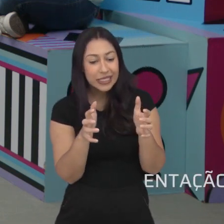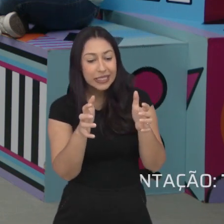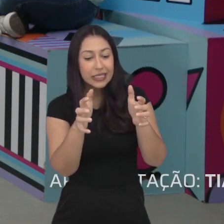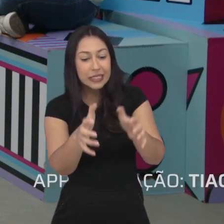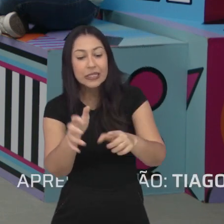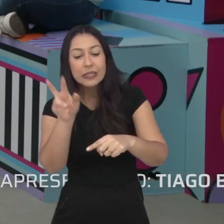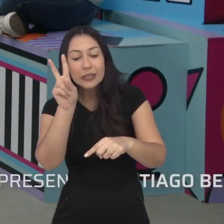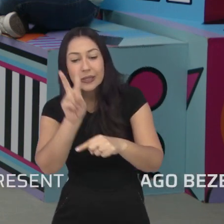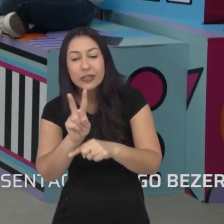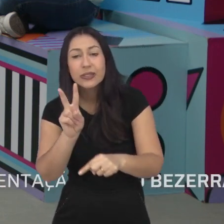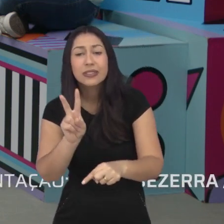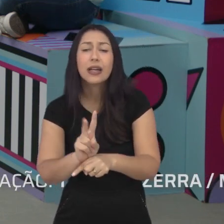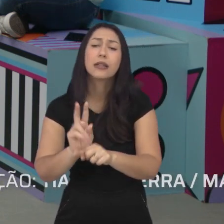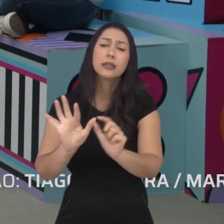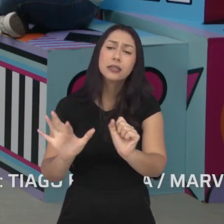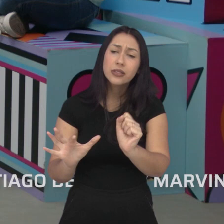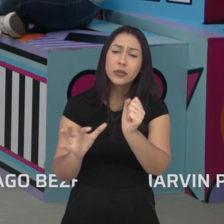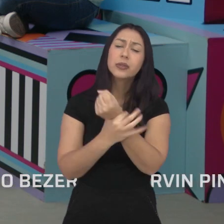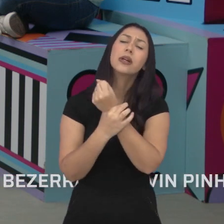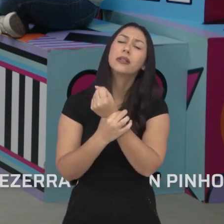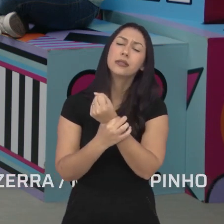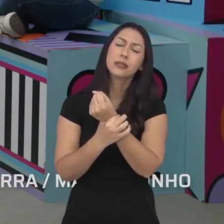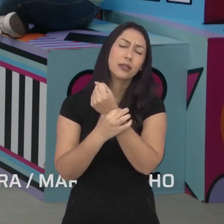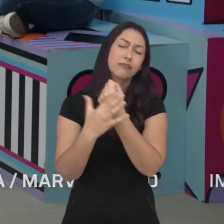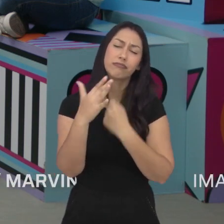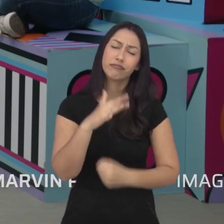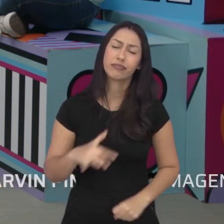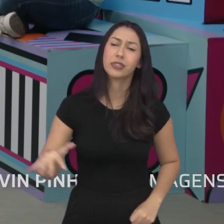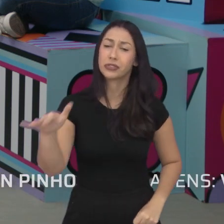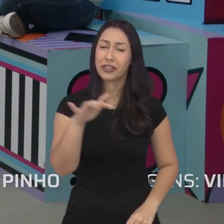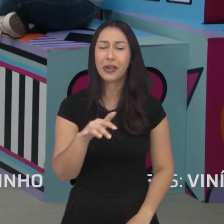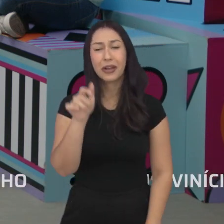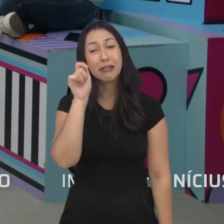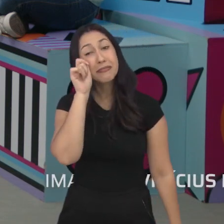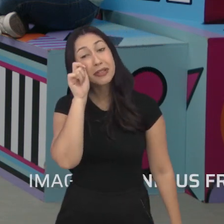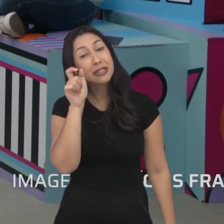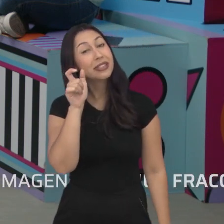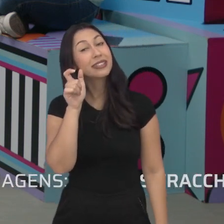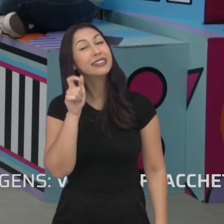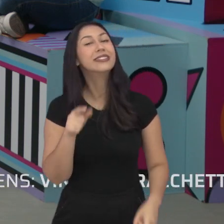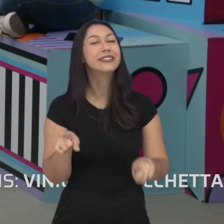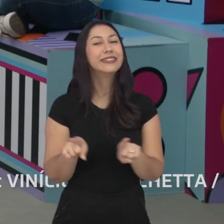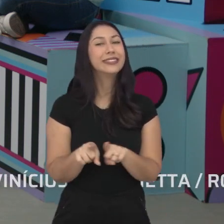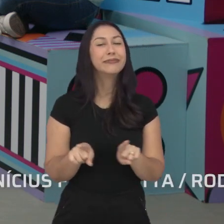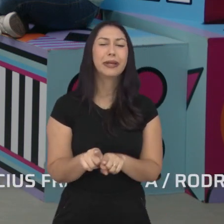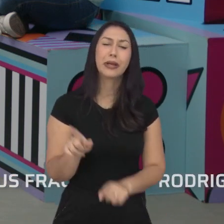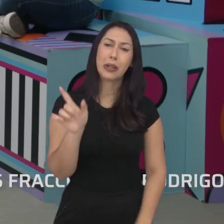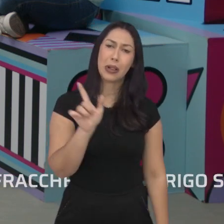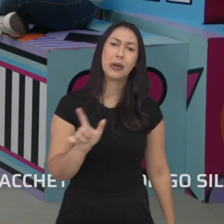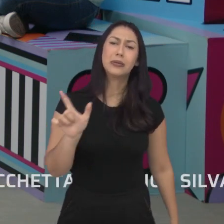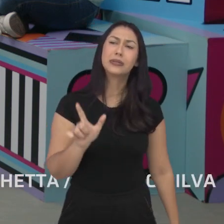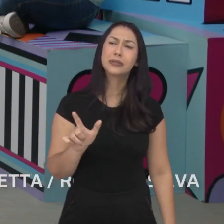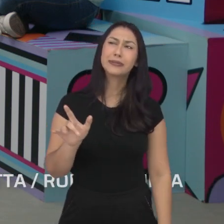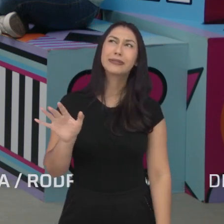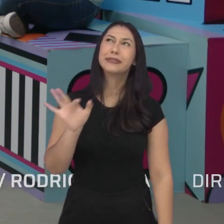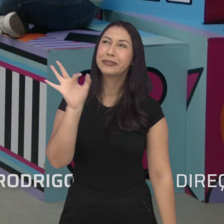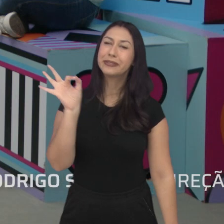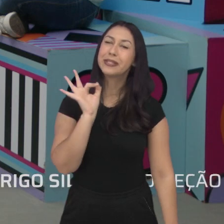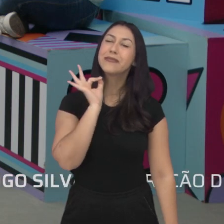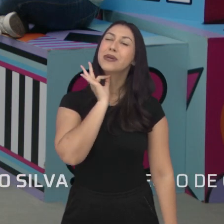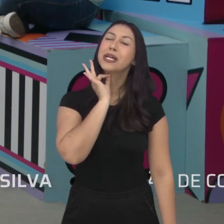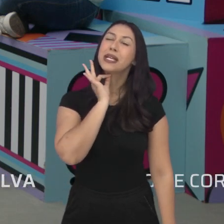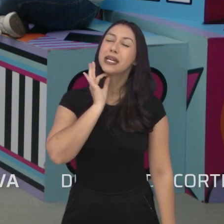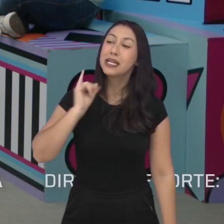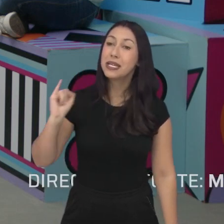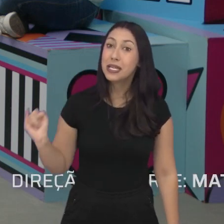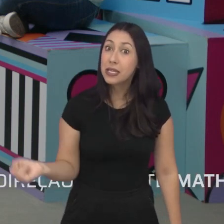sejam criadas de forma segura para elas, de forma geral, né? É muito interessante ver isso e, claro, a gente sabe a importância que as